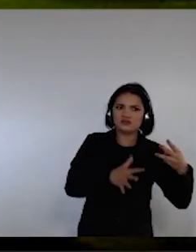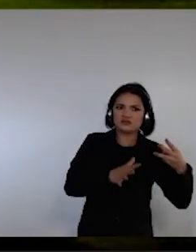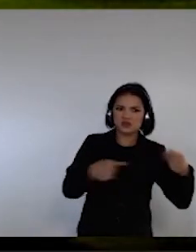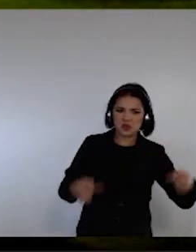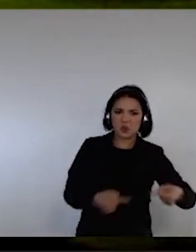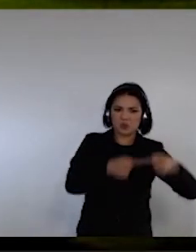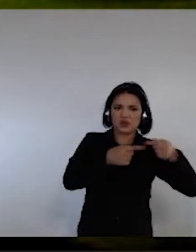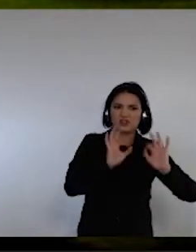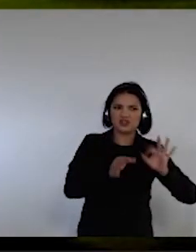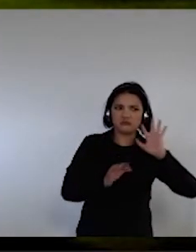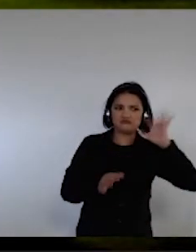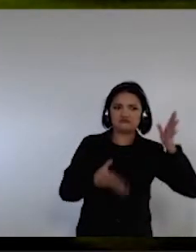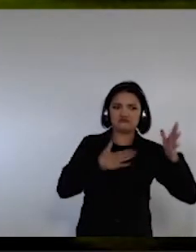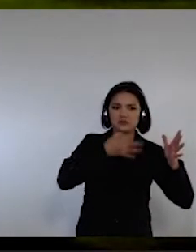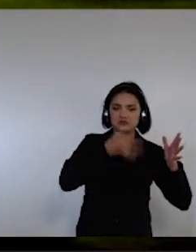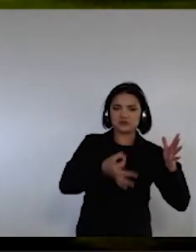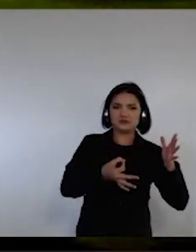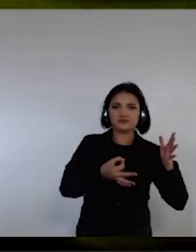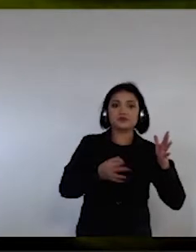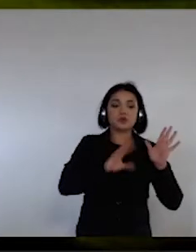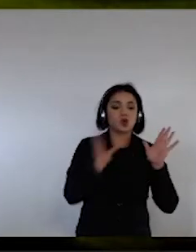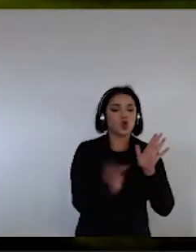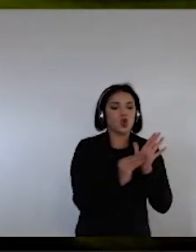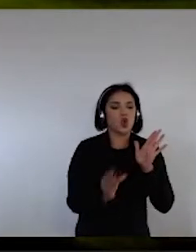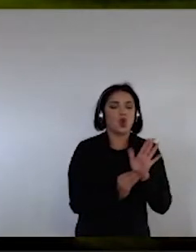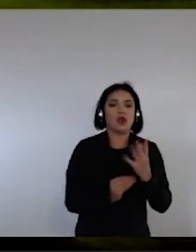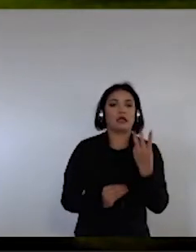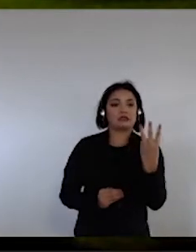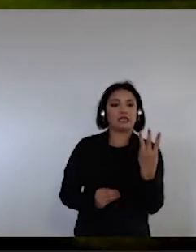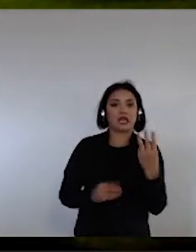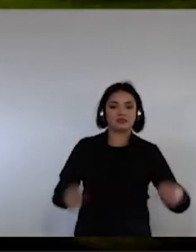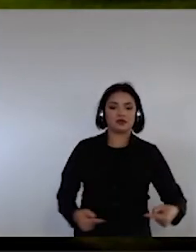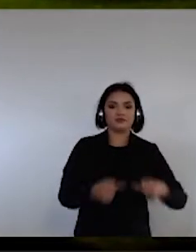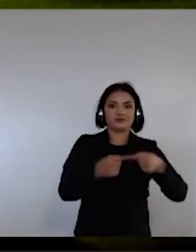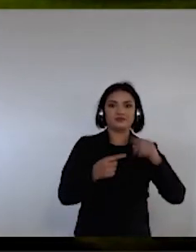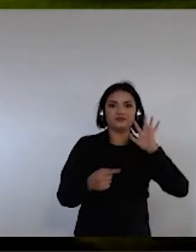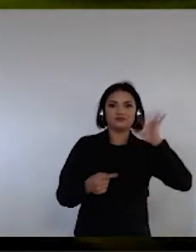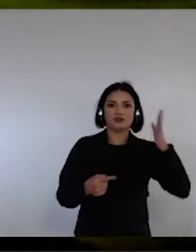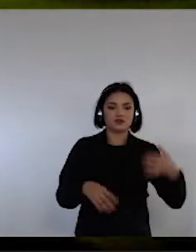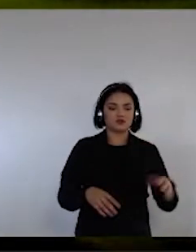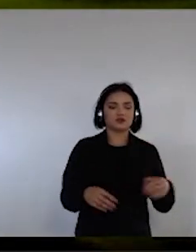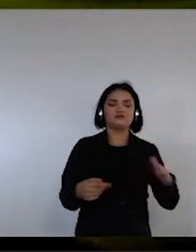Você acha que isso aí é solução ou deve ser motivo de preocupação?